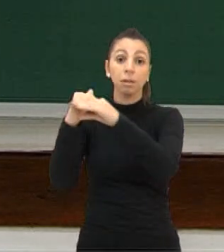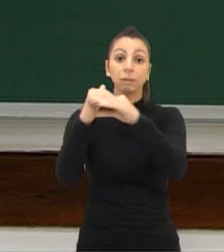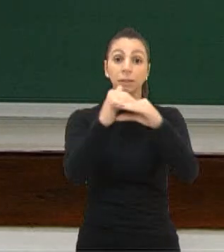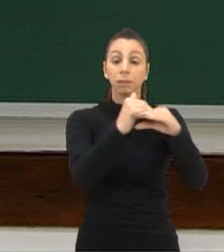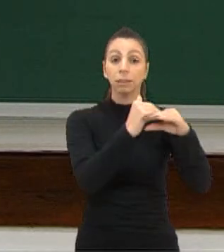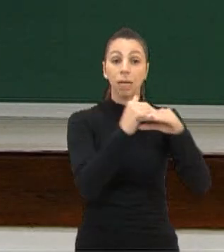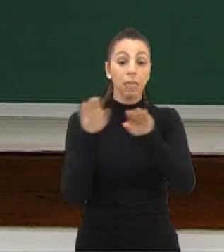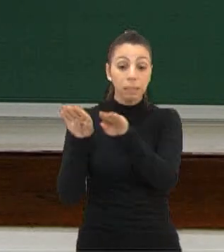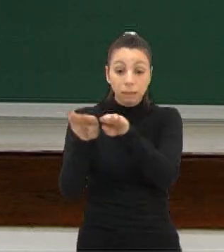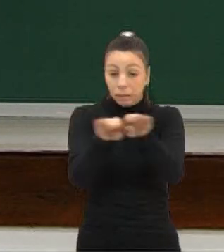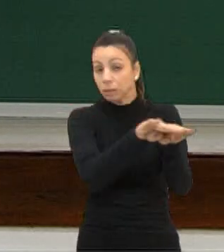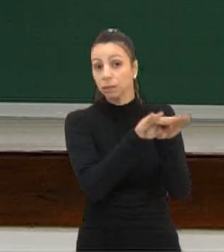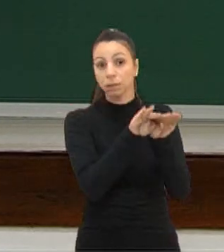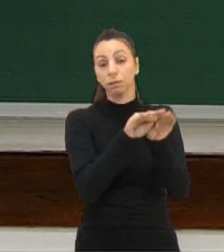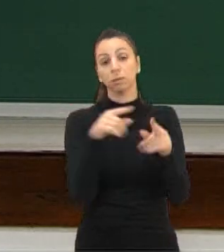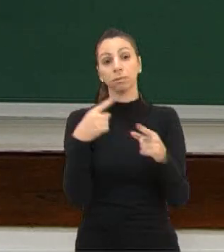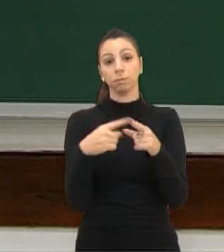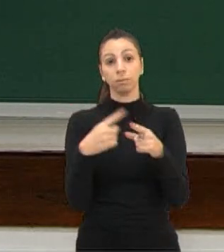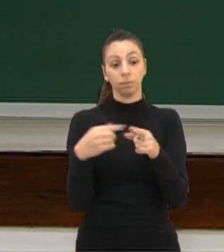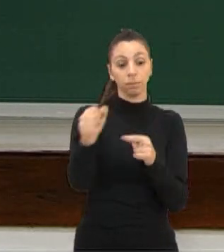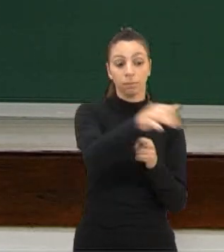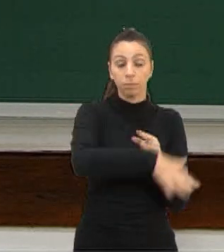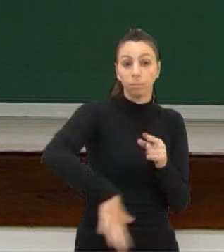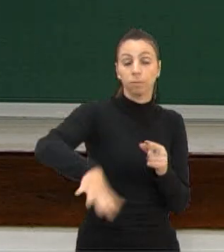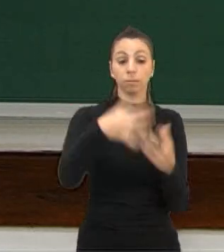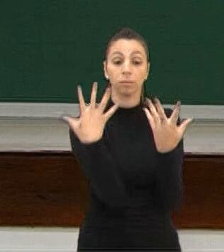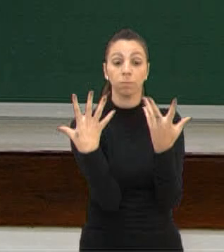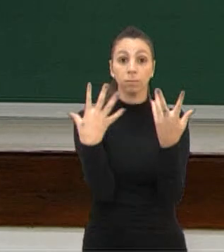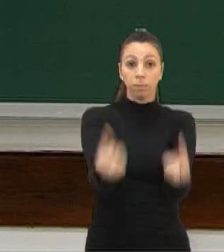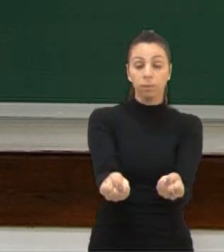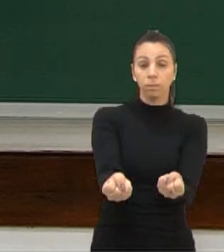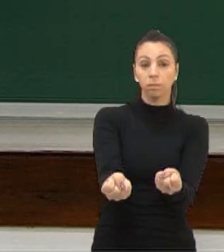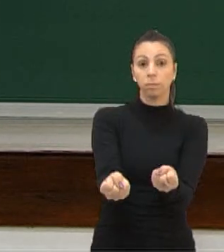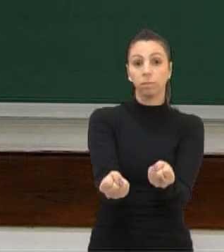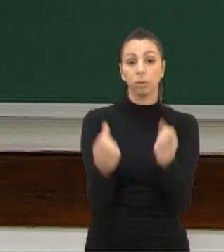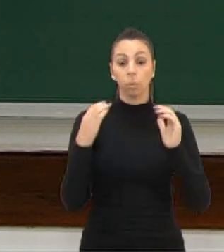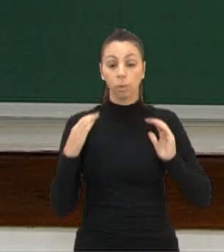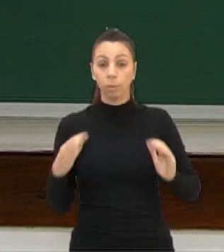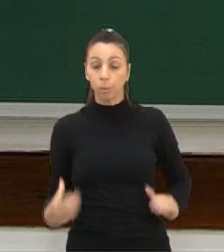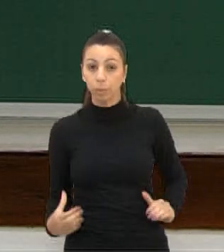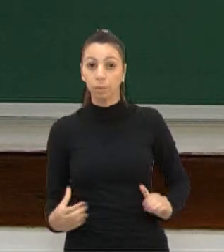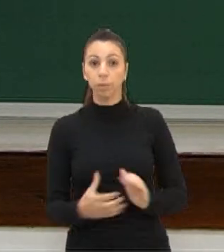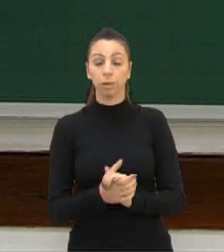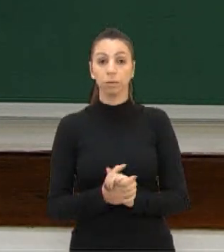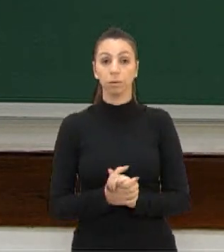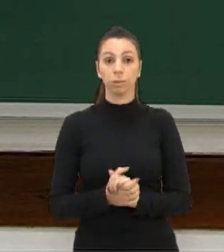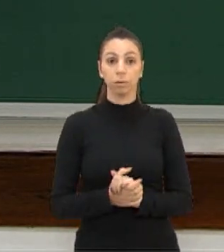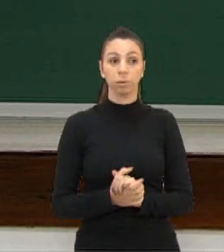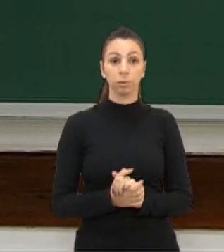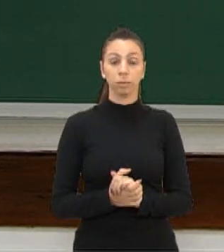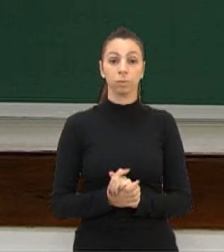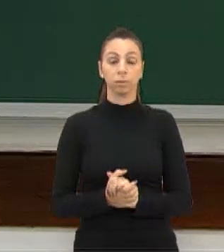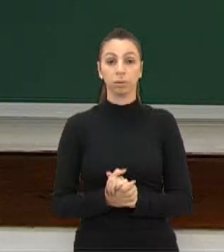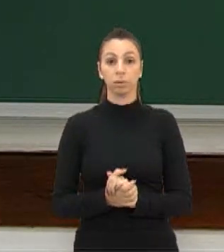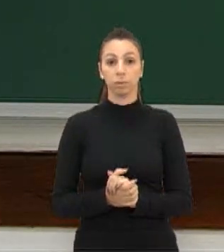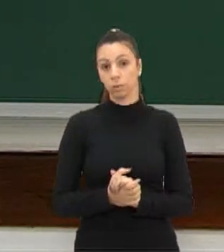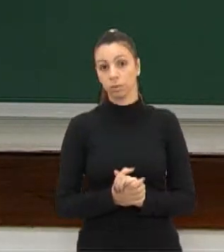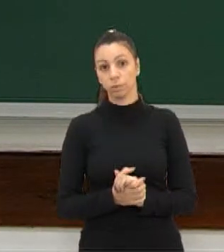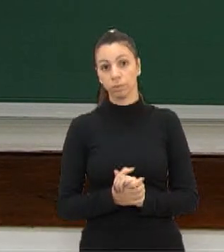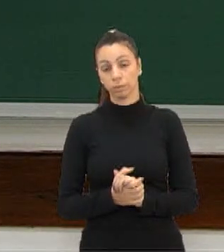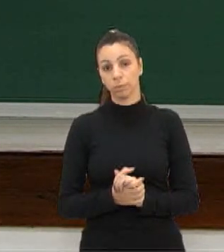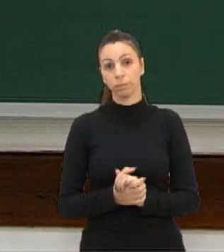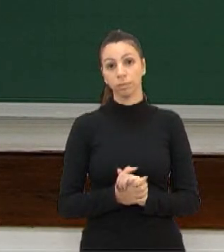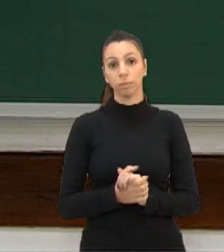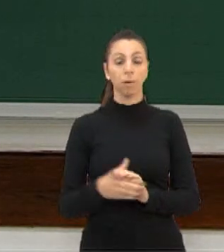aquela instituição, as normatizações, os comportamentos, né? Tudo isso já é prévio. Né? Você vai entrar no banco, você sabe que você não vai entrar